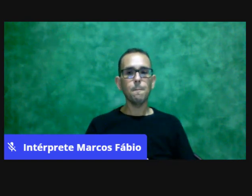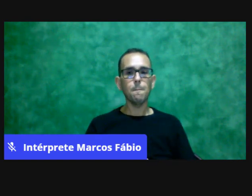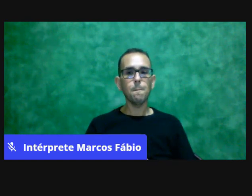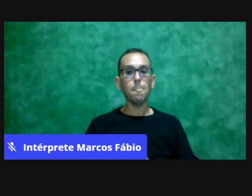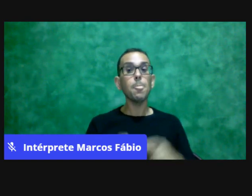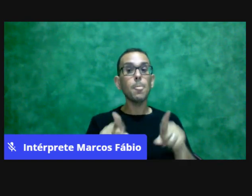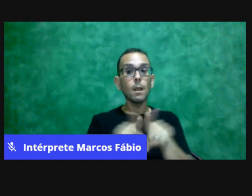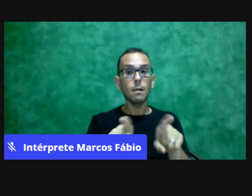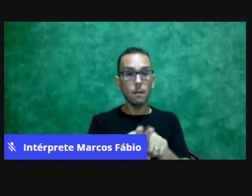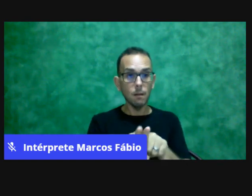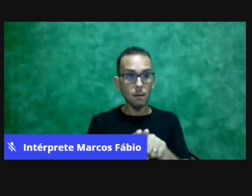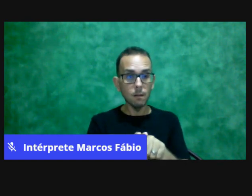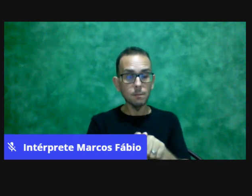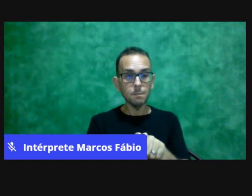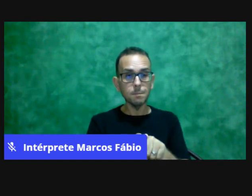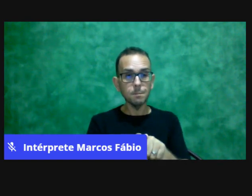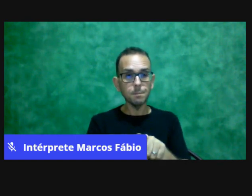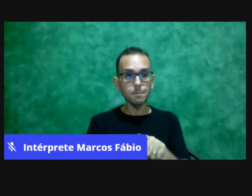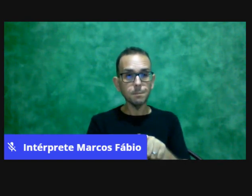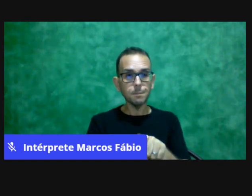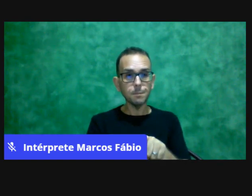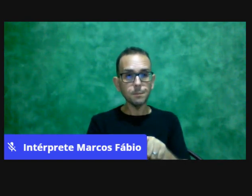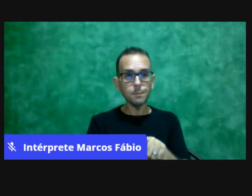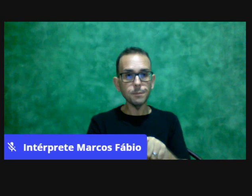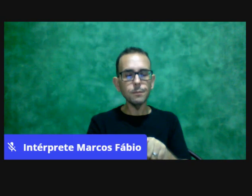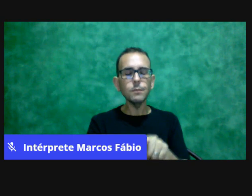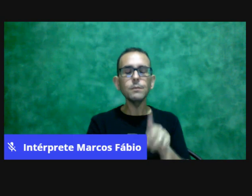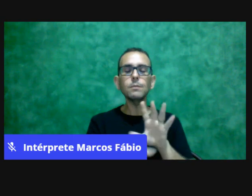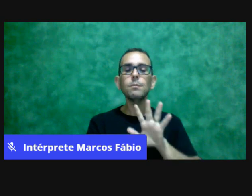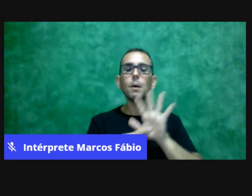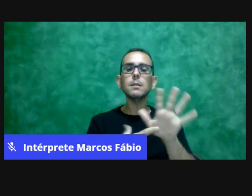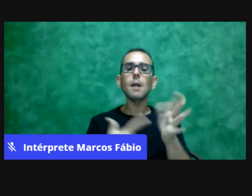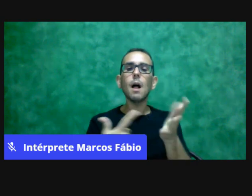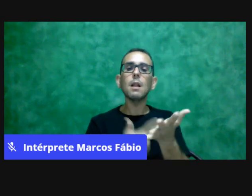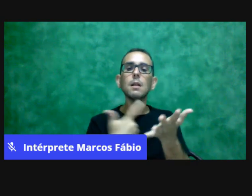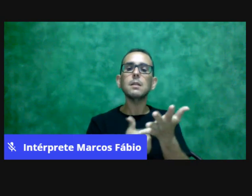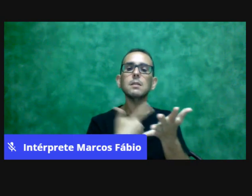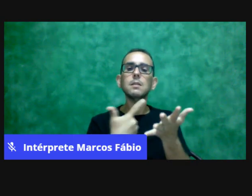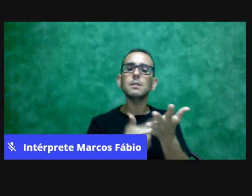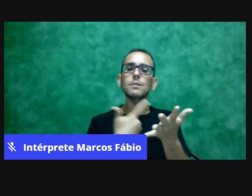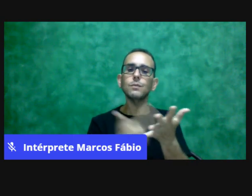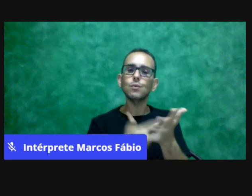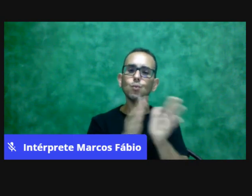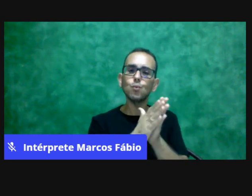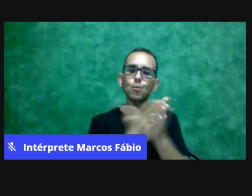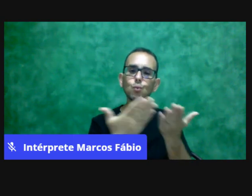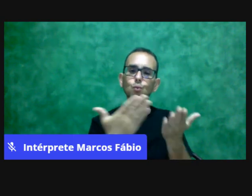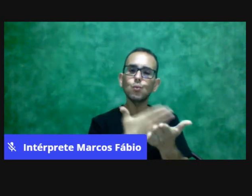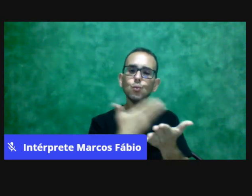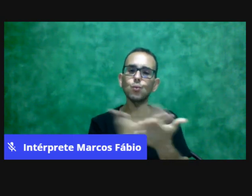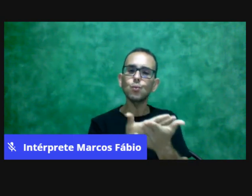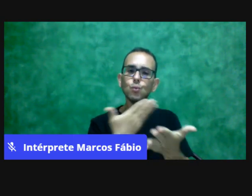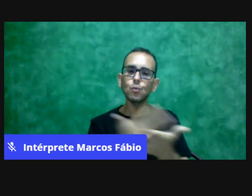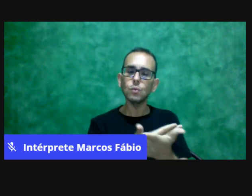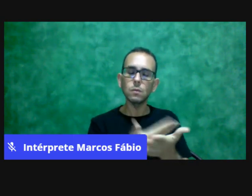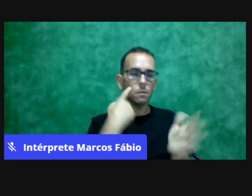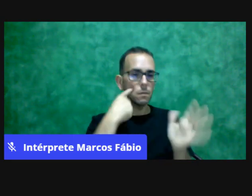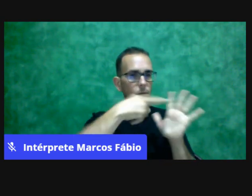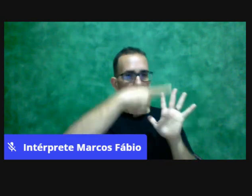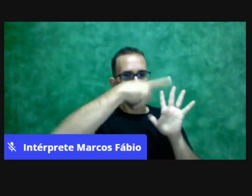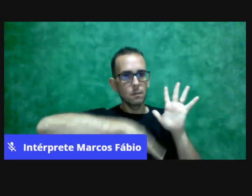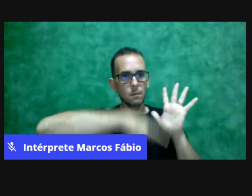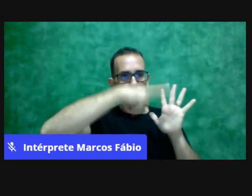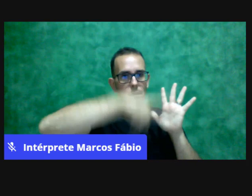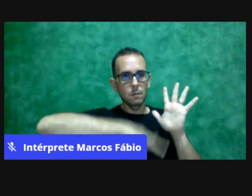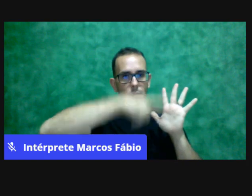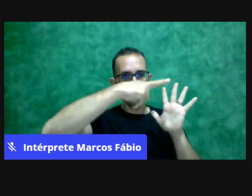Falando em livros, né? A gente vai falar um pouquinho também sobre a questão da leitura nos